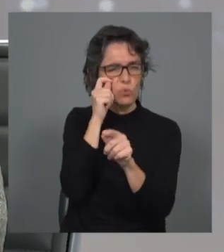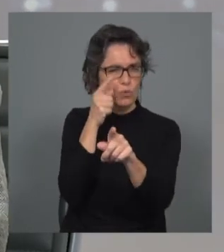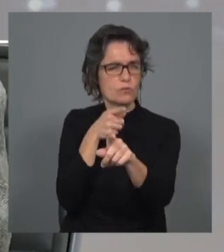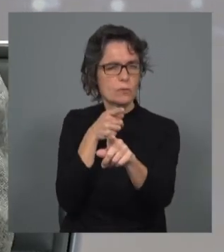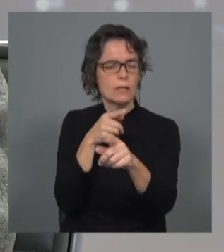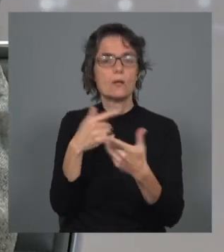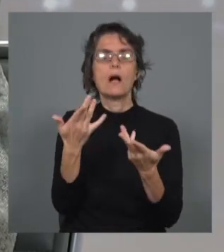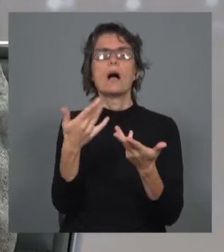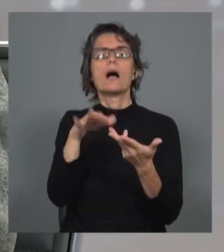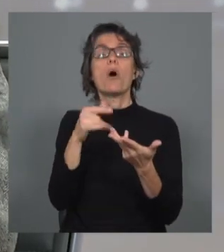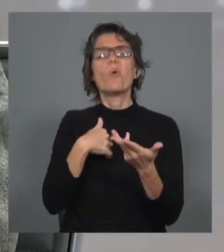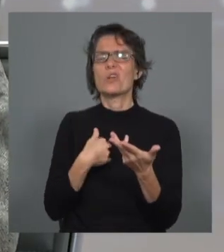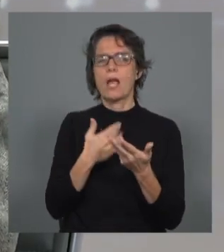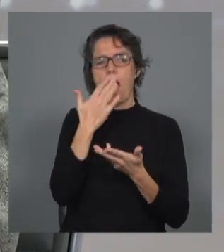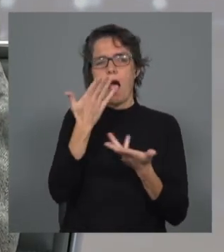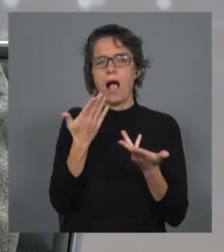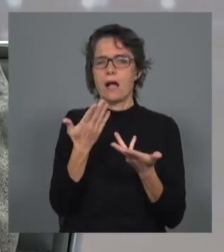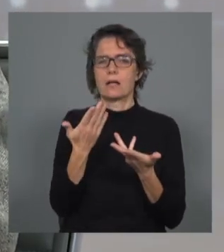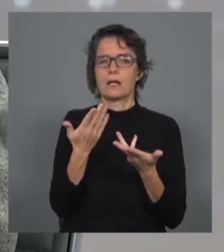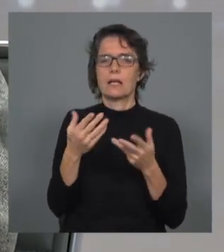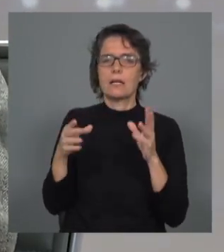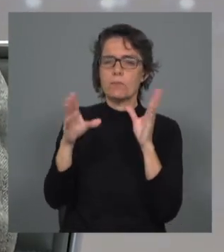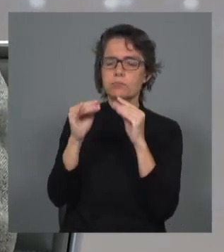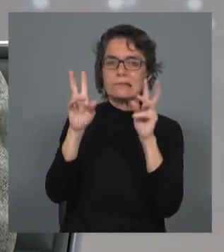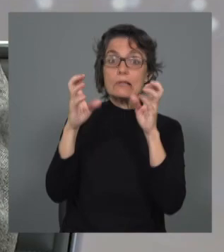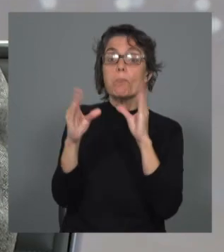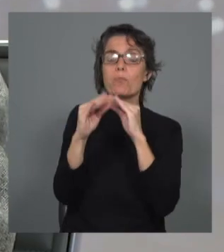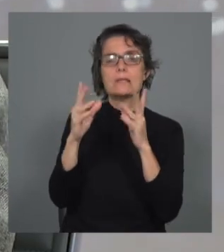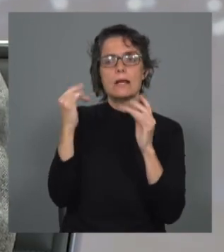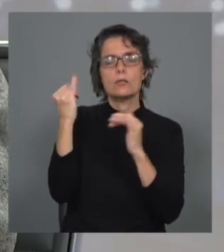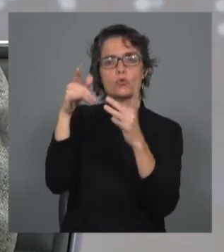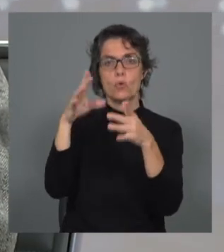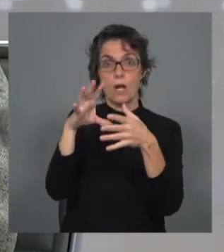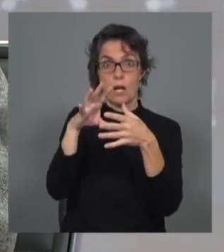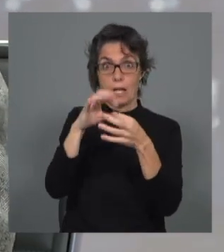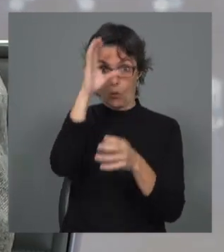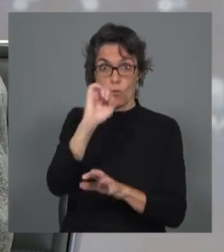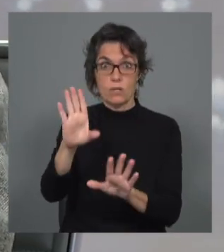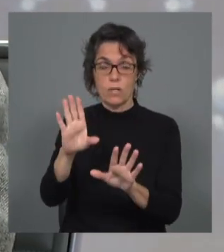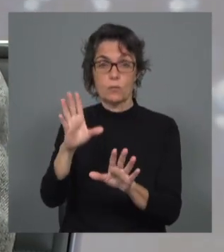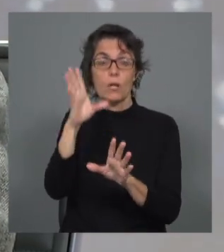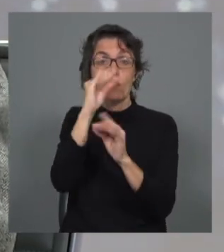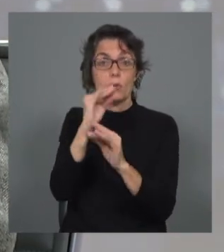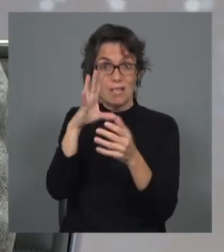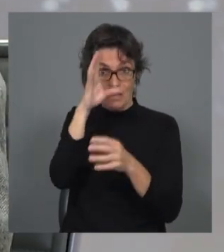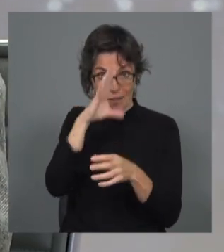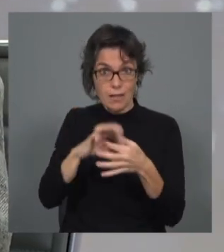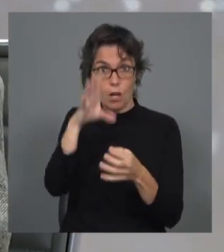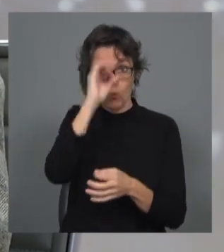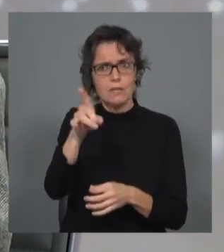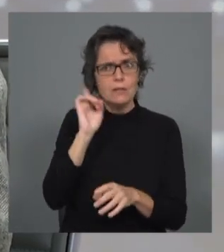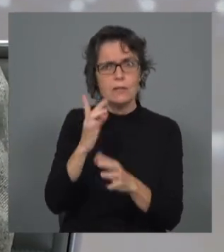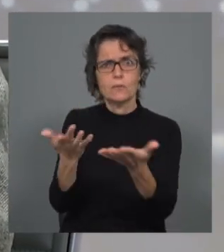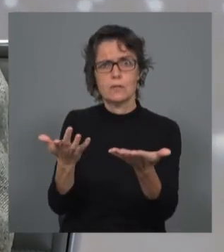difícil não tratar deste assunto da publicidade institucional do Estado como aquilo que a Comissão Europeia e o